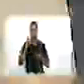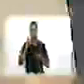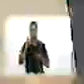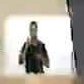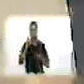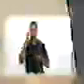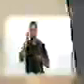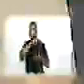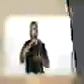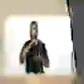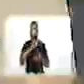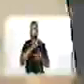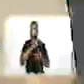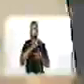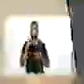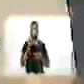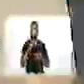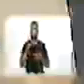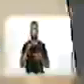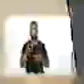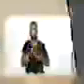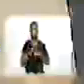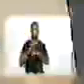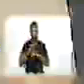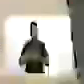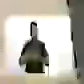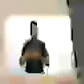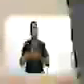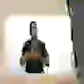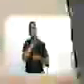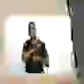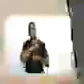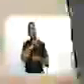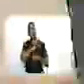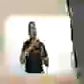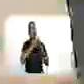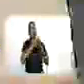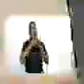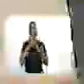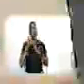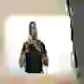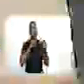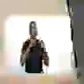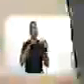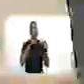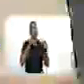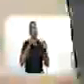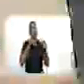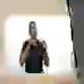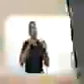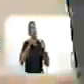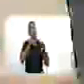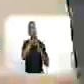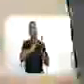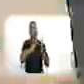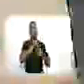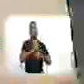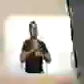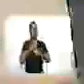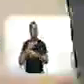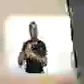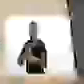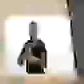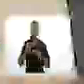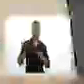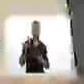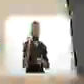muito complicado a gente procura na literatura e quanto que um varredor tem que varrer é 2 Km é 1